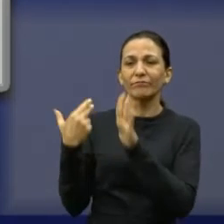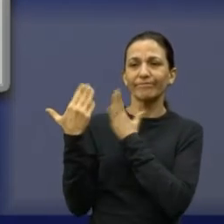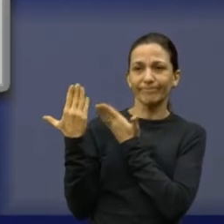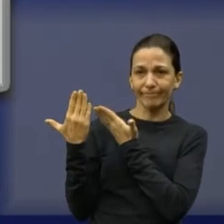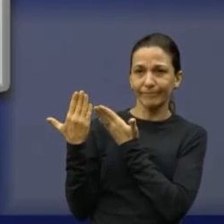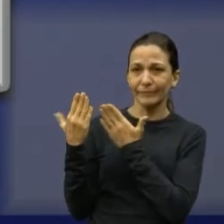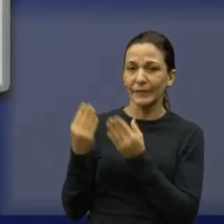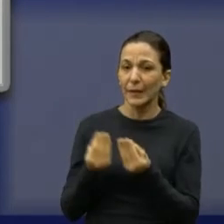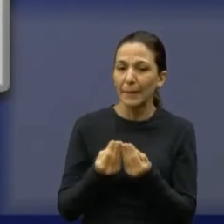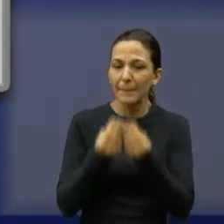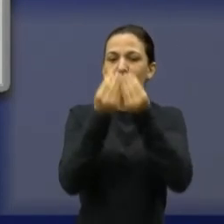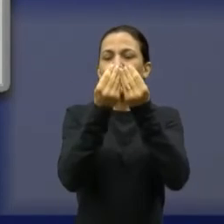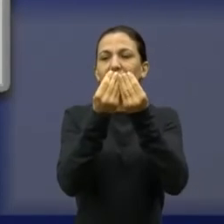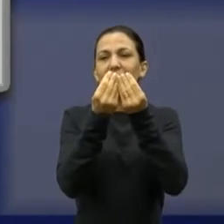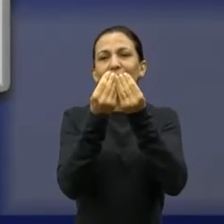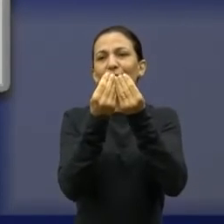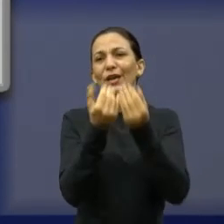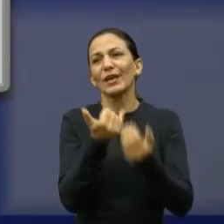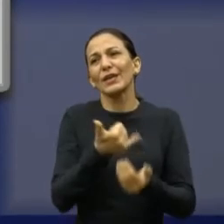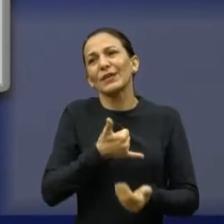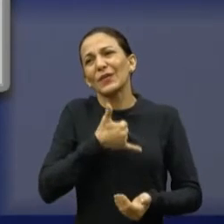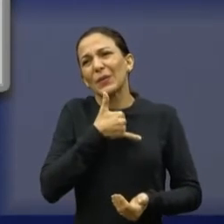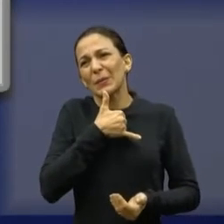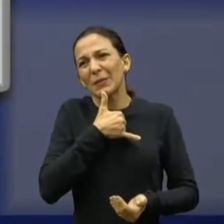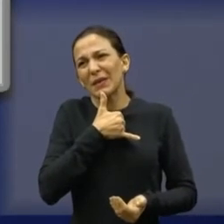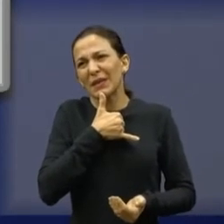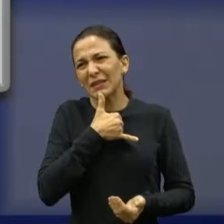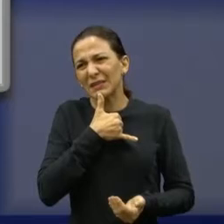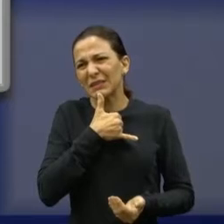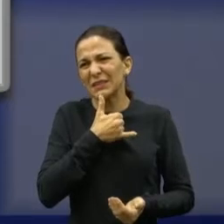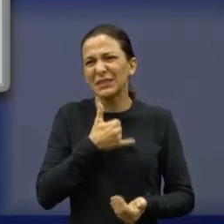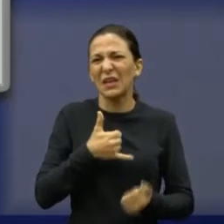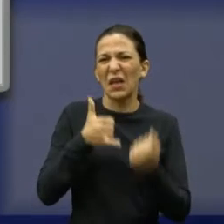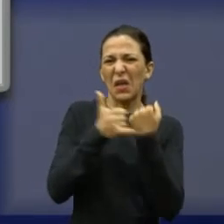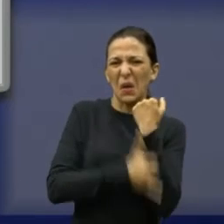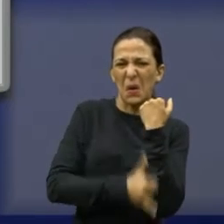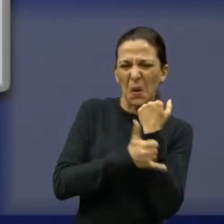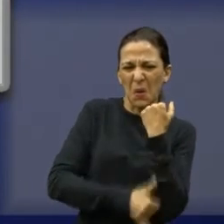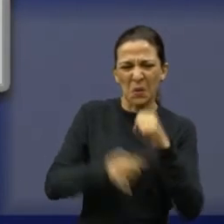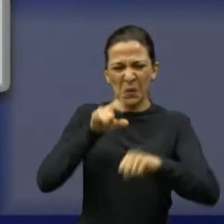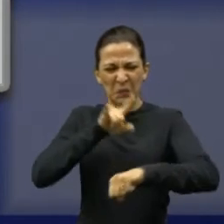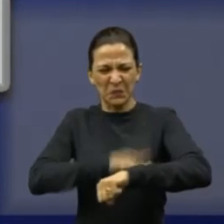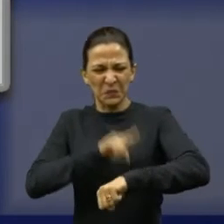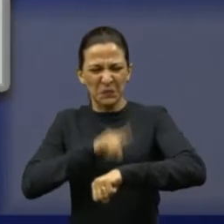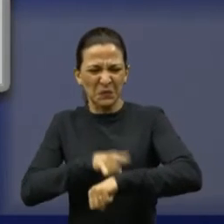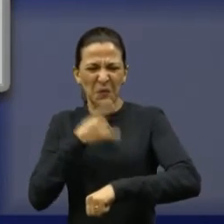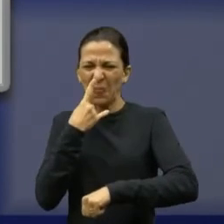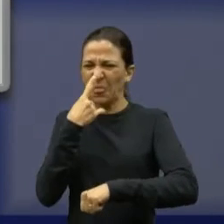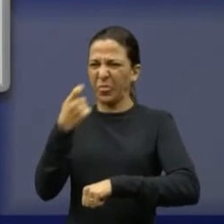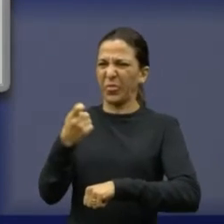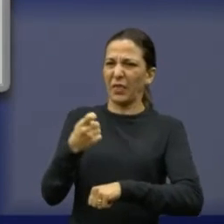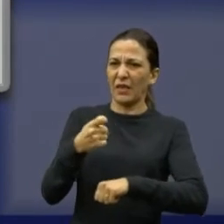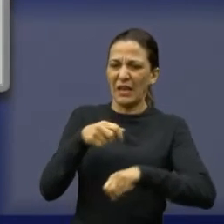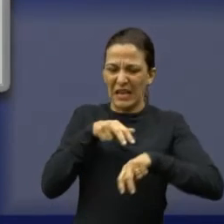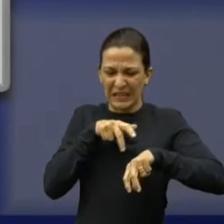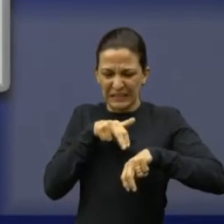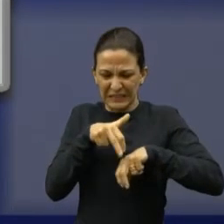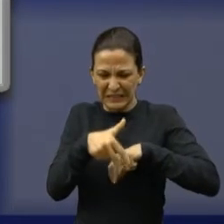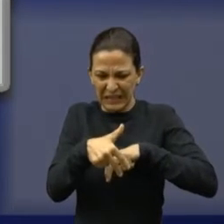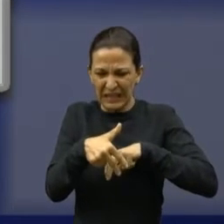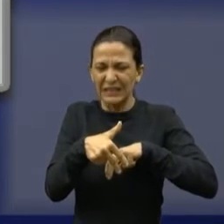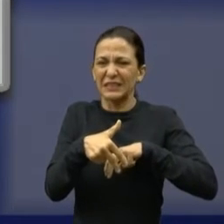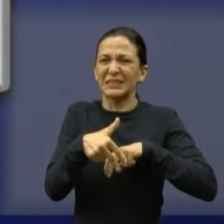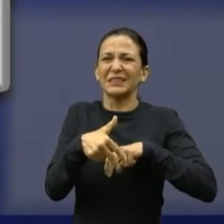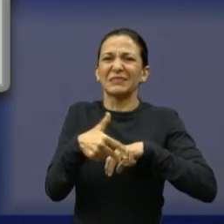missa, infelizmente, sentimos cheiro de cocô e de xixi. As escadarias da igreja se tornaram parte da